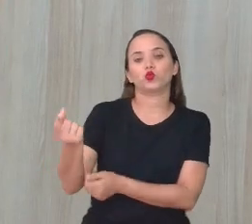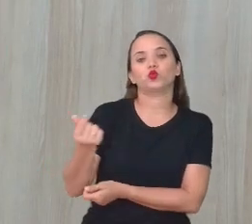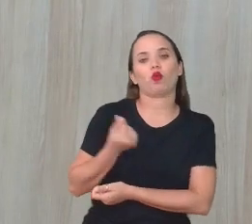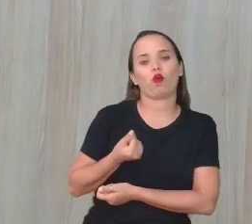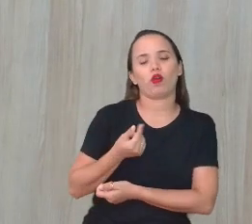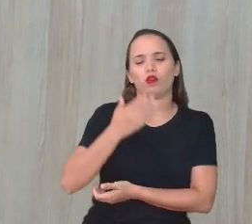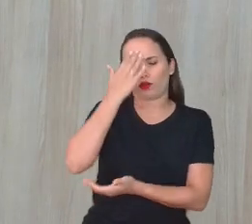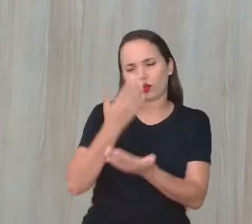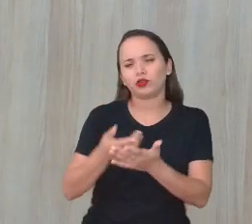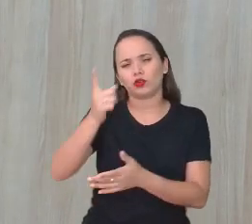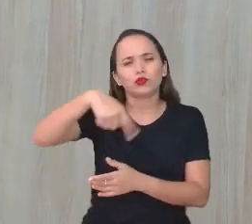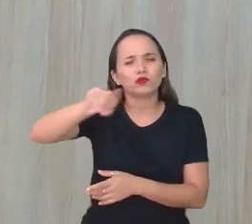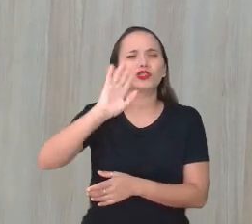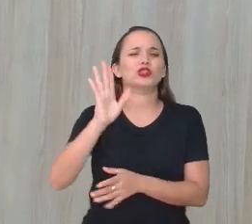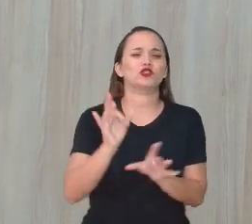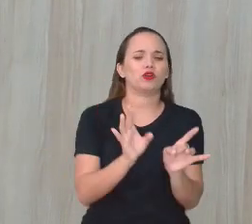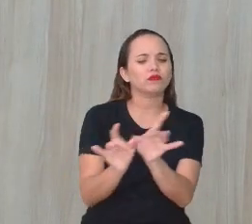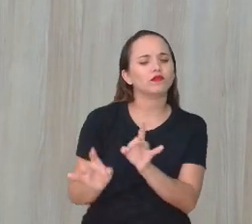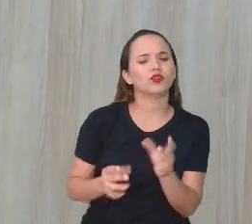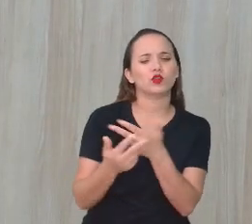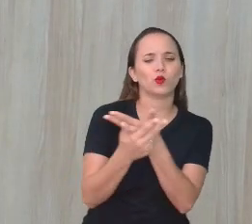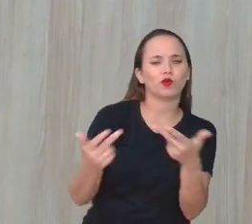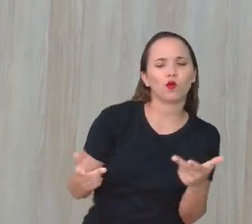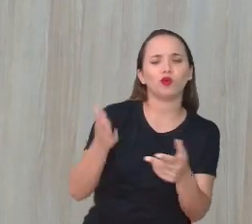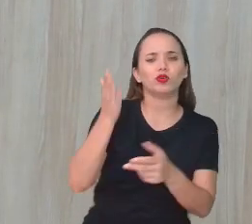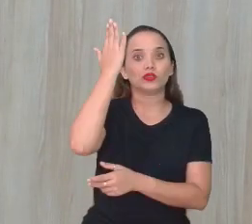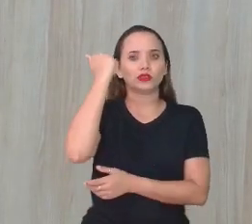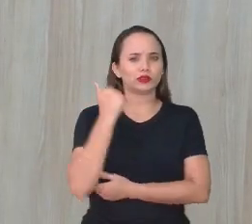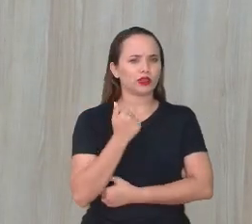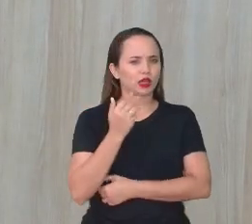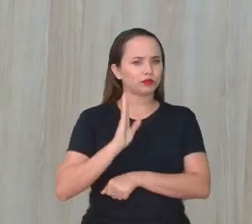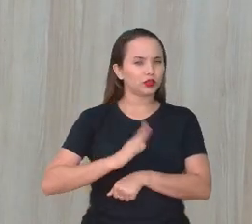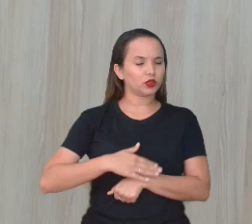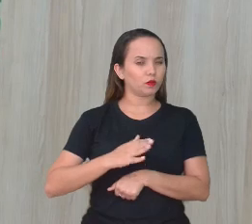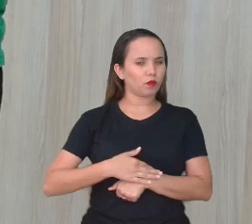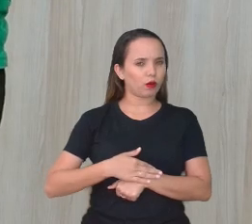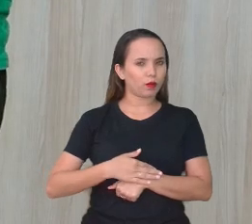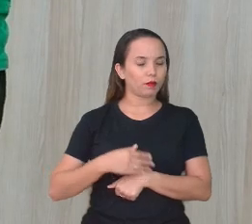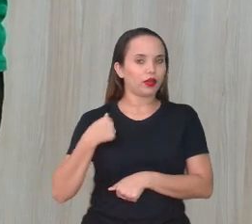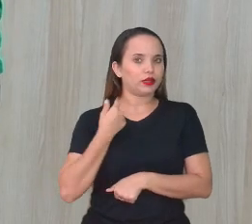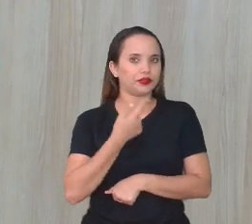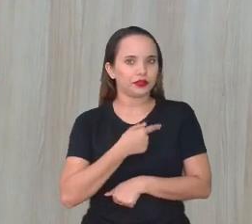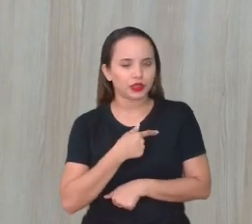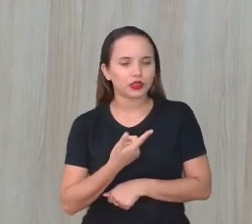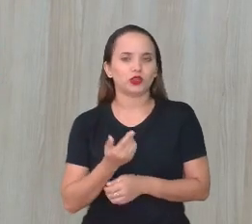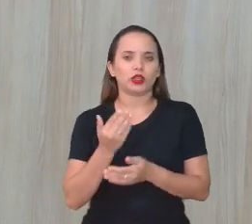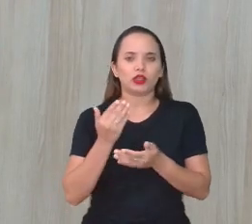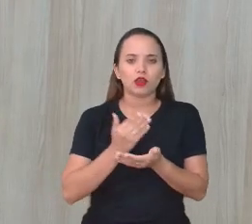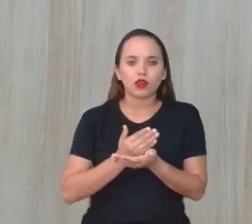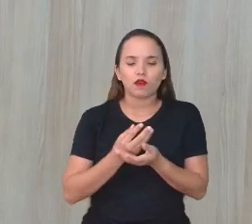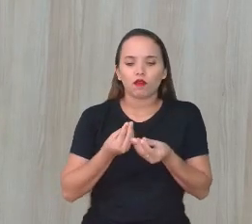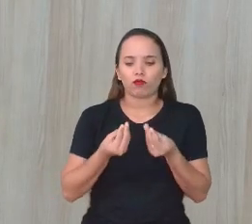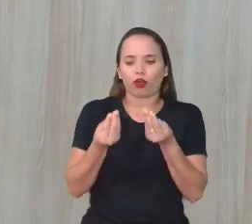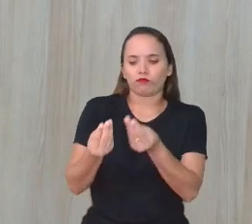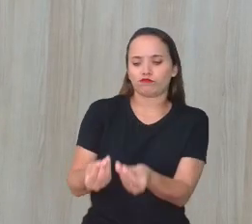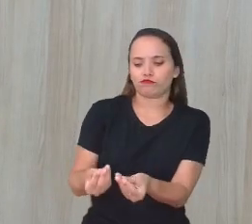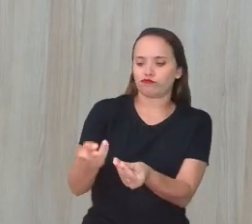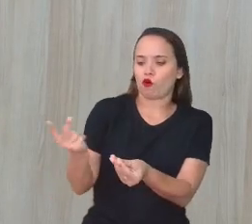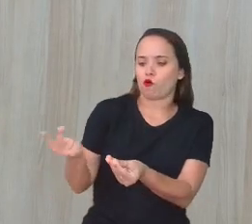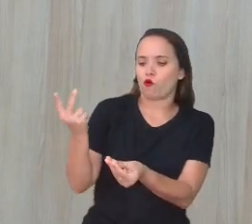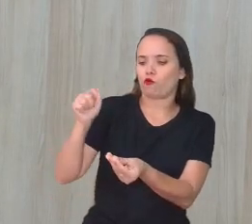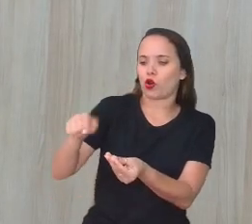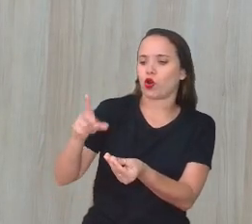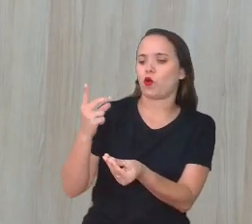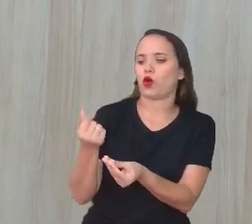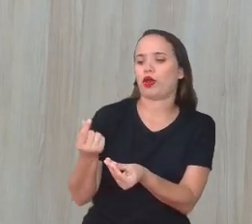algum comércio, já vendeu alguma coisa e sabe que quando a gente vai estipular o preço do produto, a gente